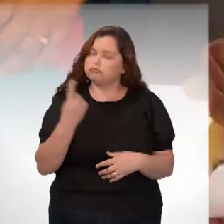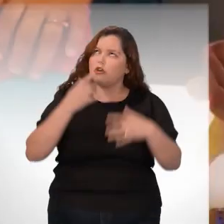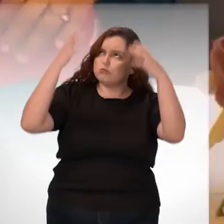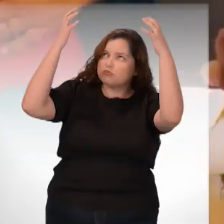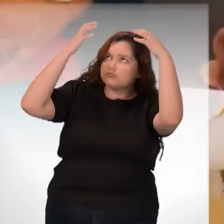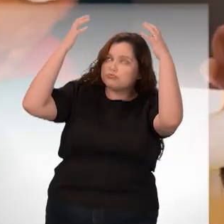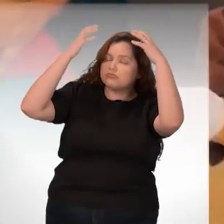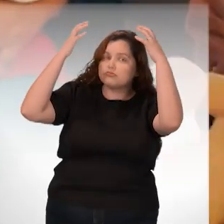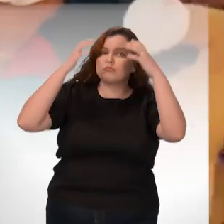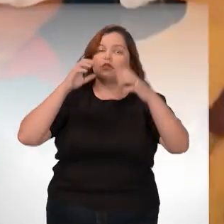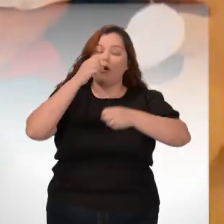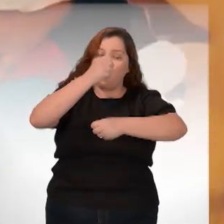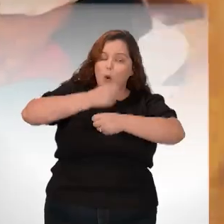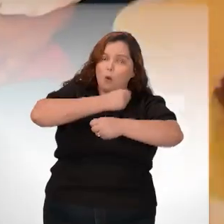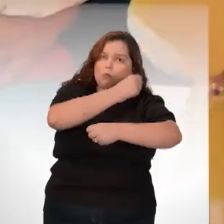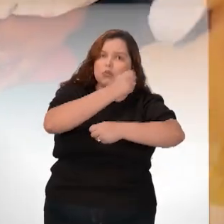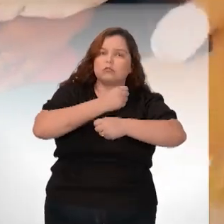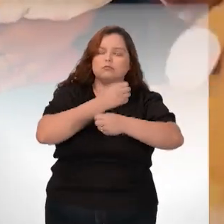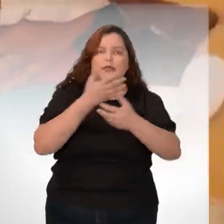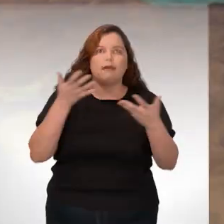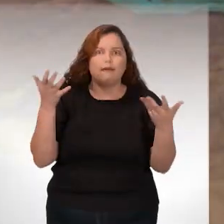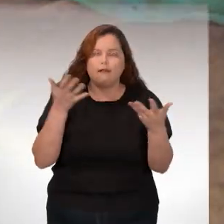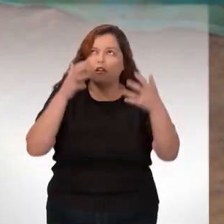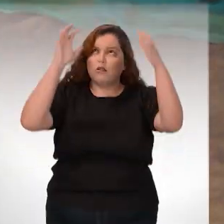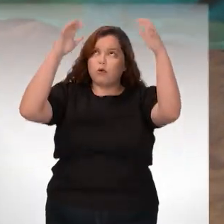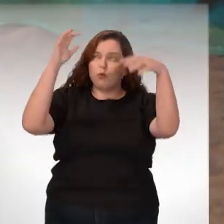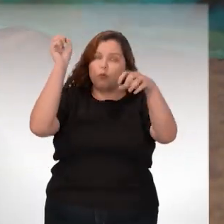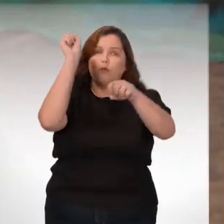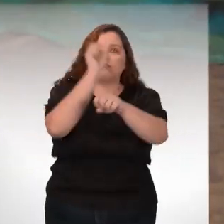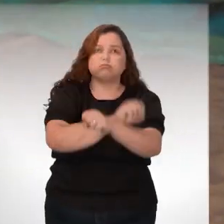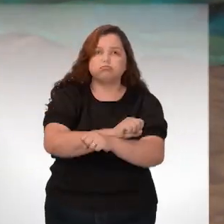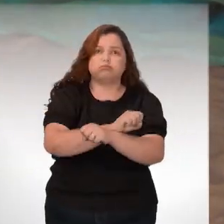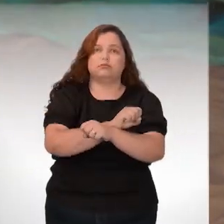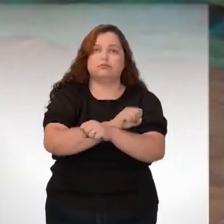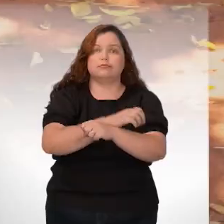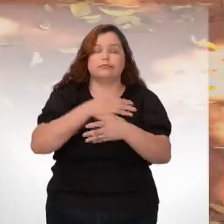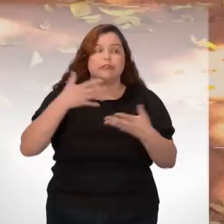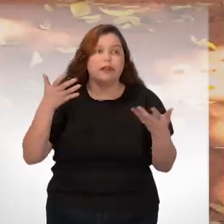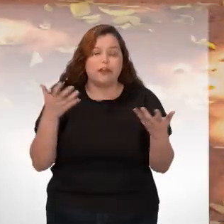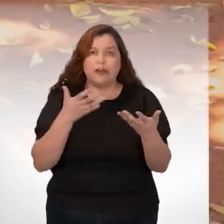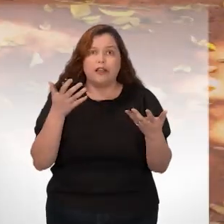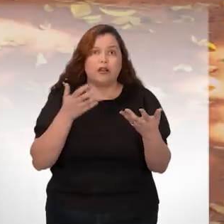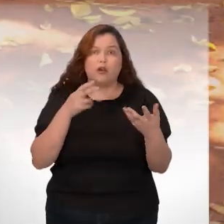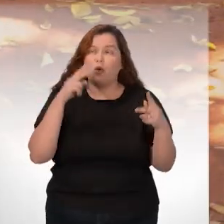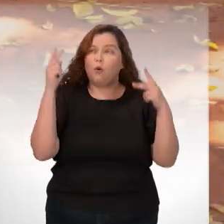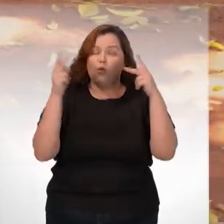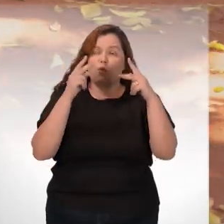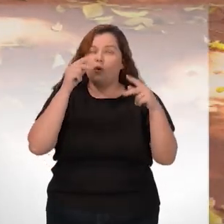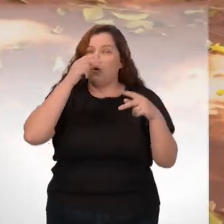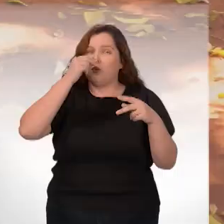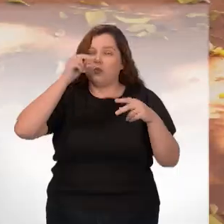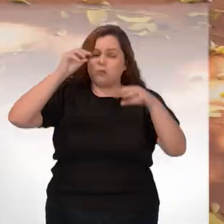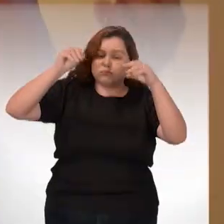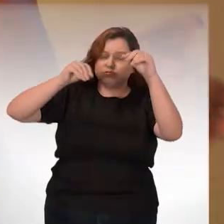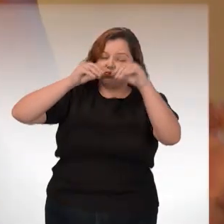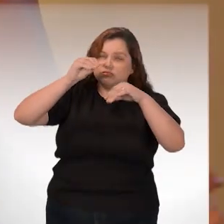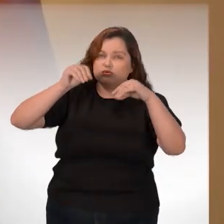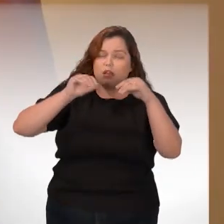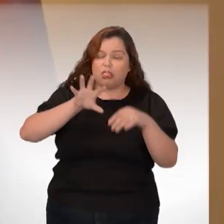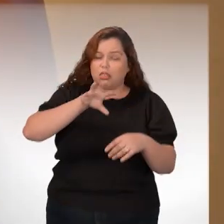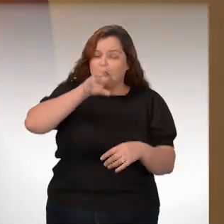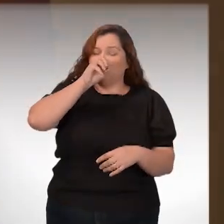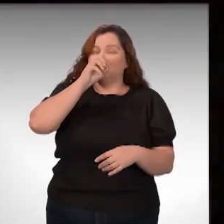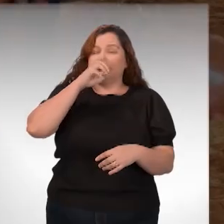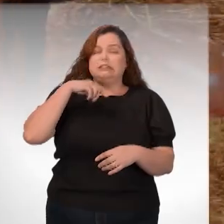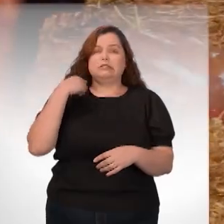para a gente mesmo, para fazer comida. E agora parou de chover, agora a poeira está matando as crianças também, porque até a